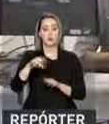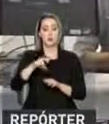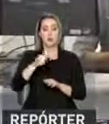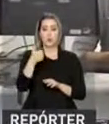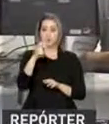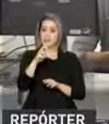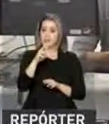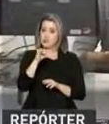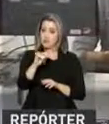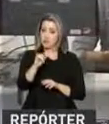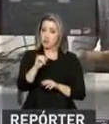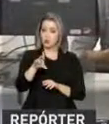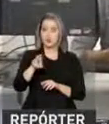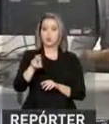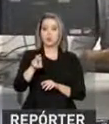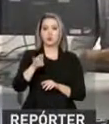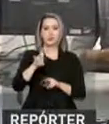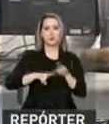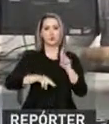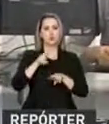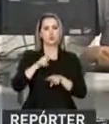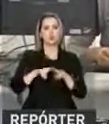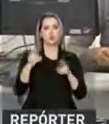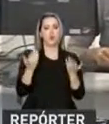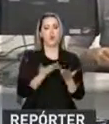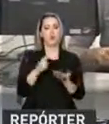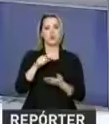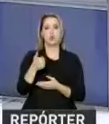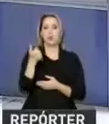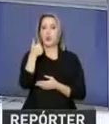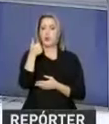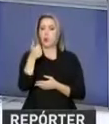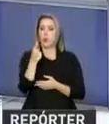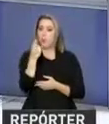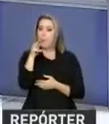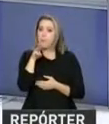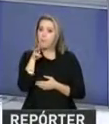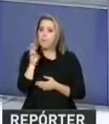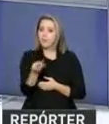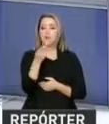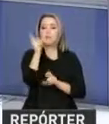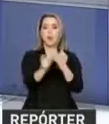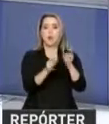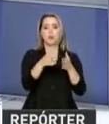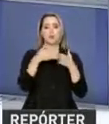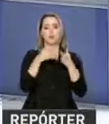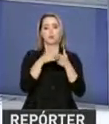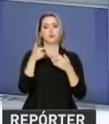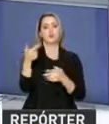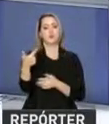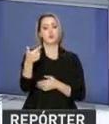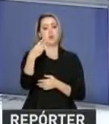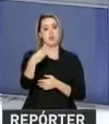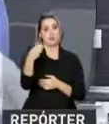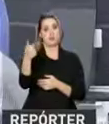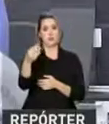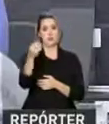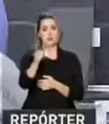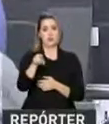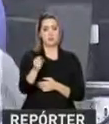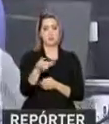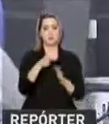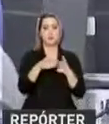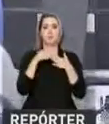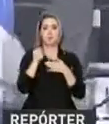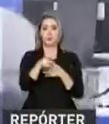Hoje, a cada mês, o Instituto recebe cerca de 1 milhão de requerimentos. A expectativa é que 370 mil destes pedidos